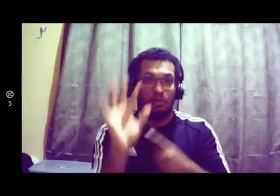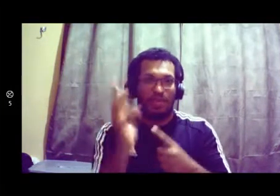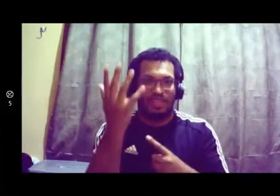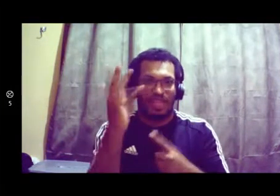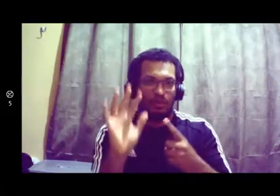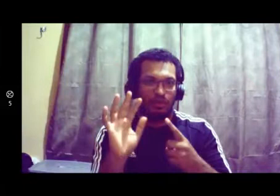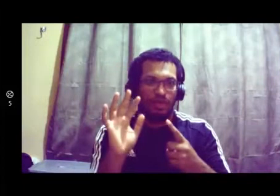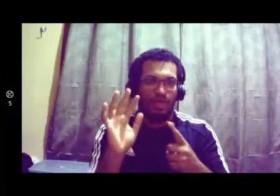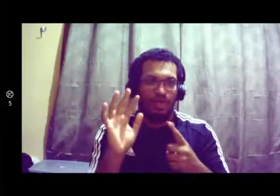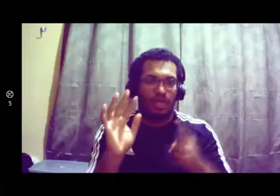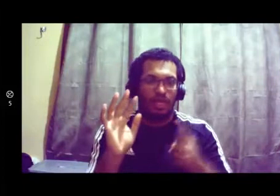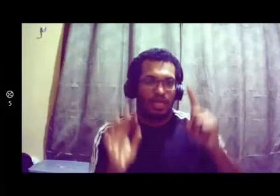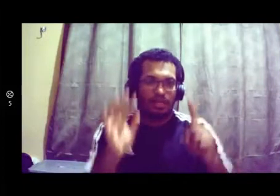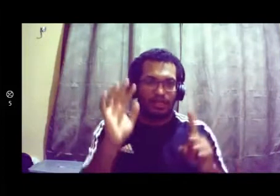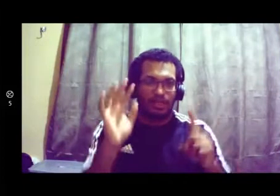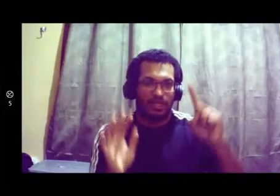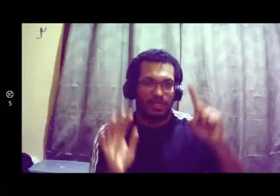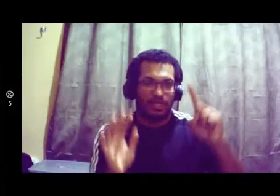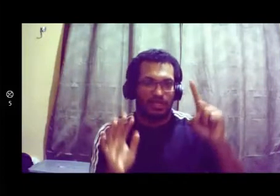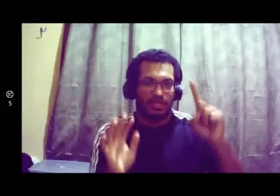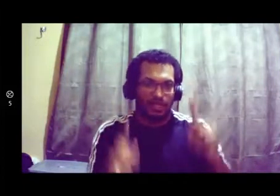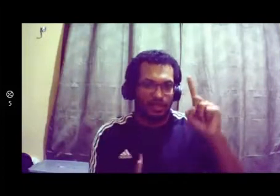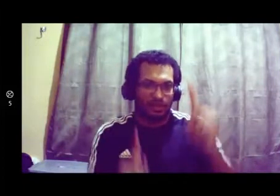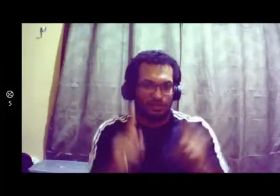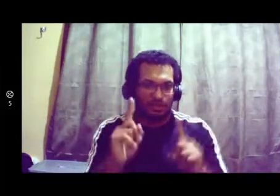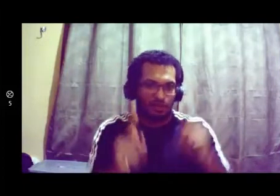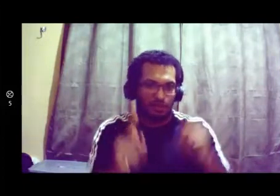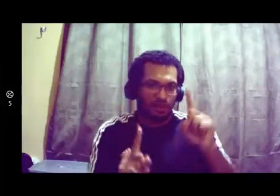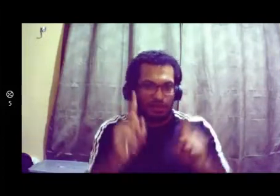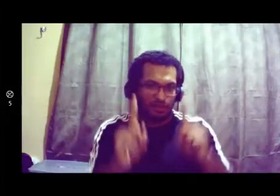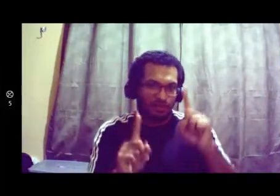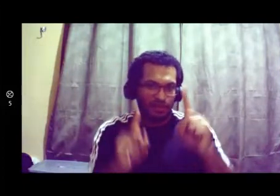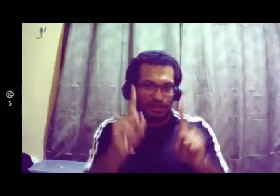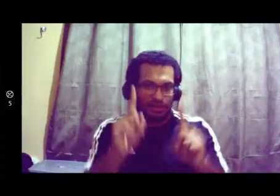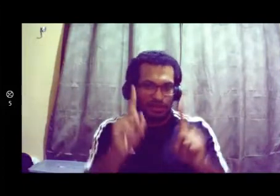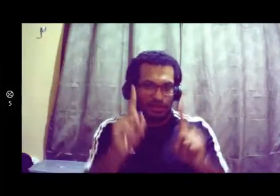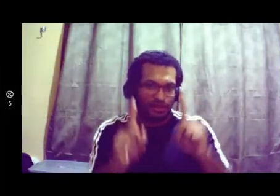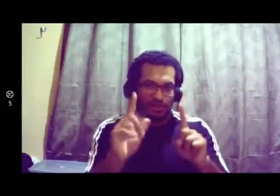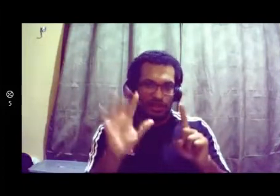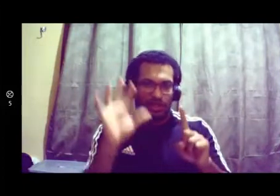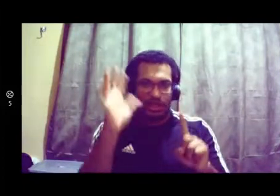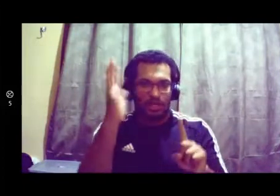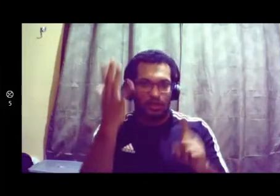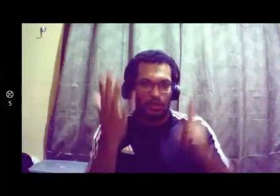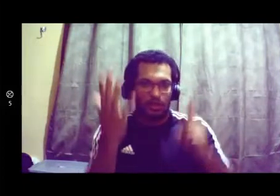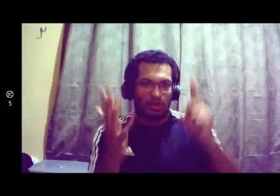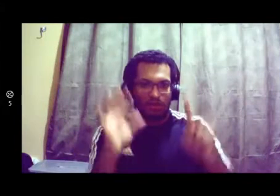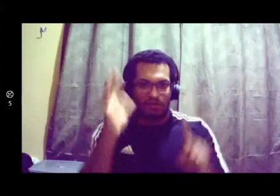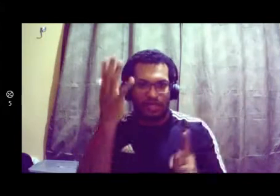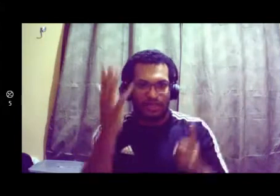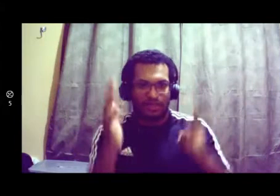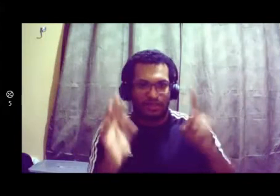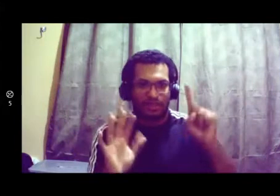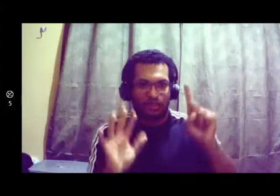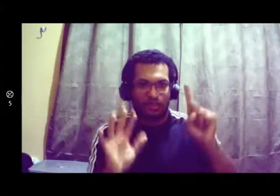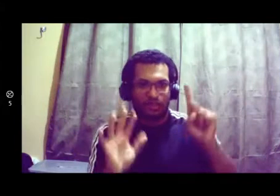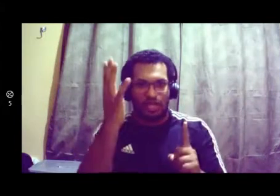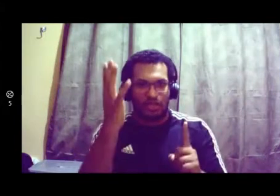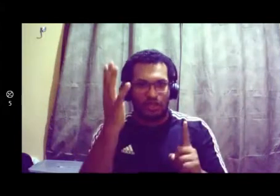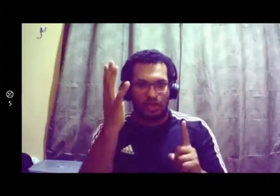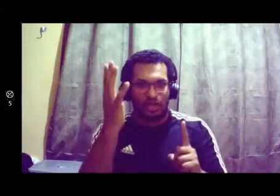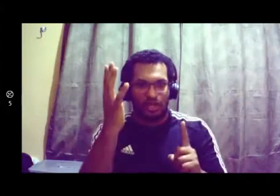fosse um pandeiro. E aquele samba de paulista, sabe? Que faz assim, samba assim. Com uma mão você fica assim,